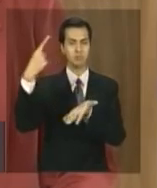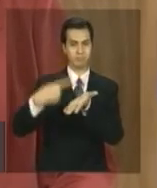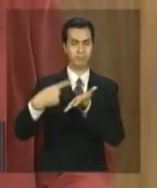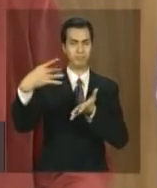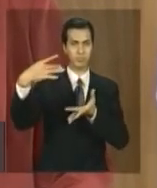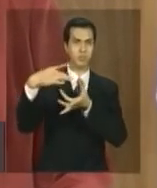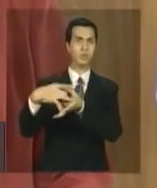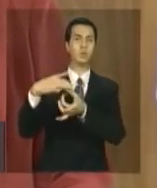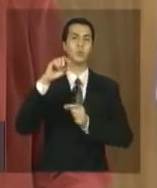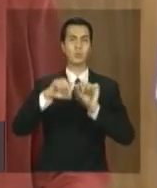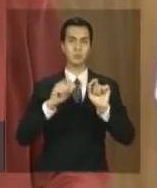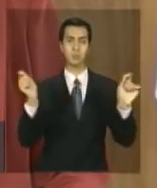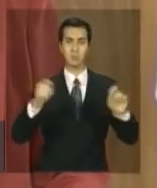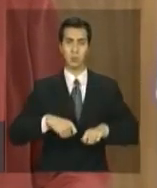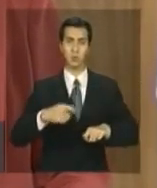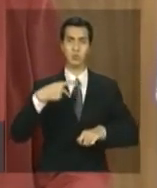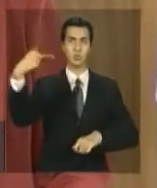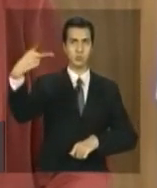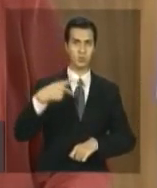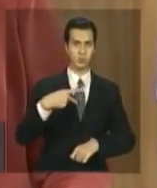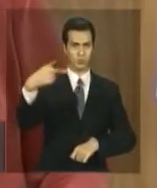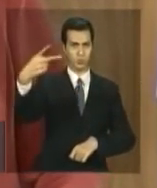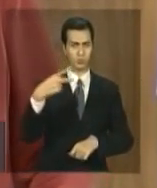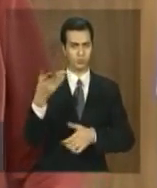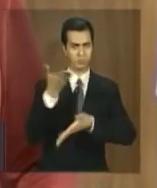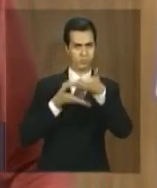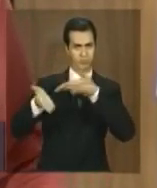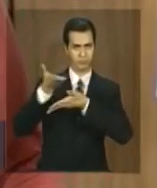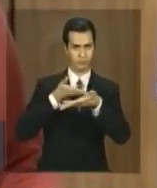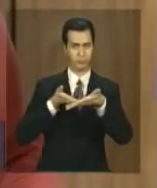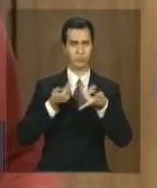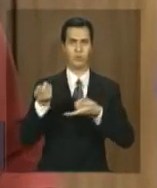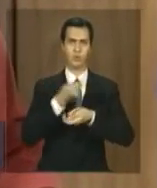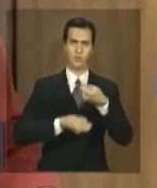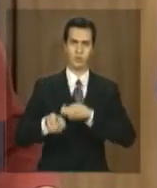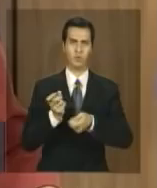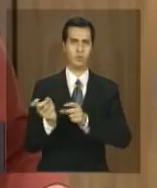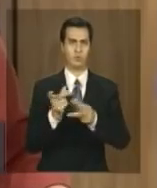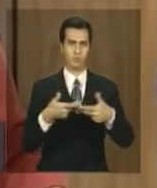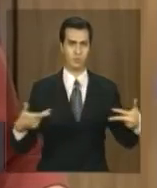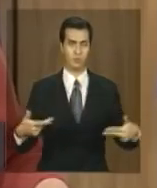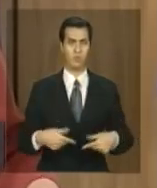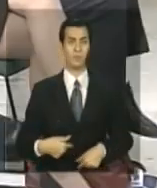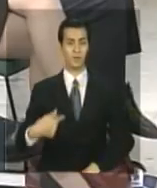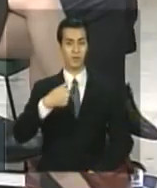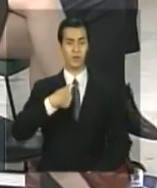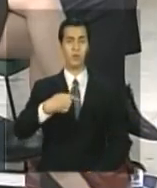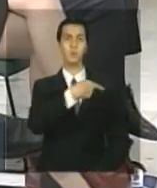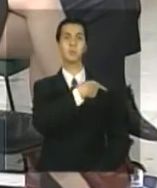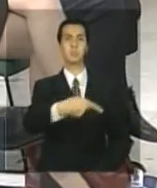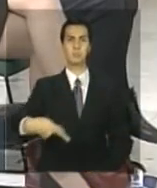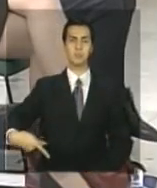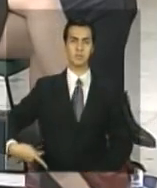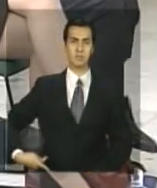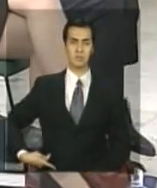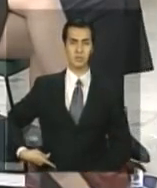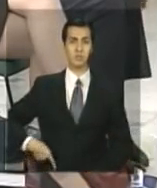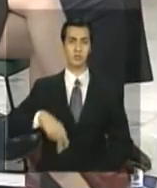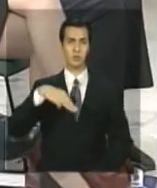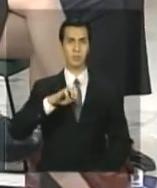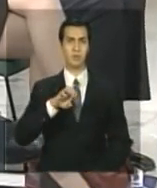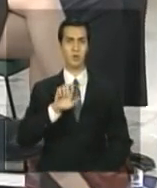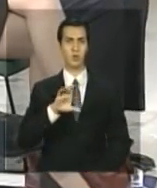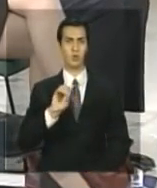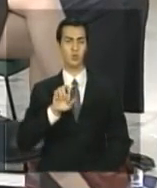comércio entre as duas regiões. Como presidente pro tempore do Mercosul no próximo semestre,